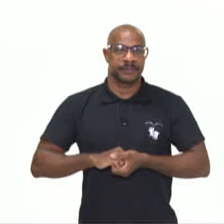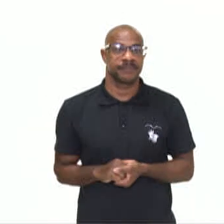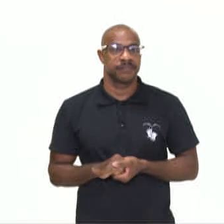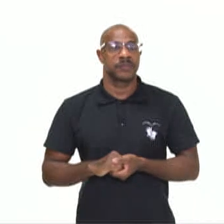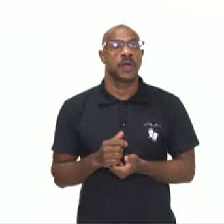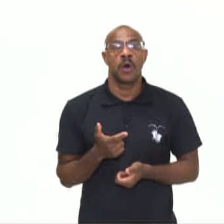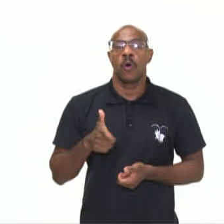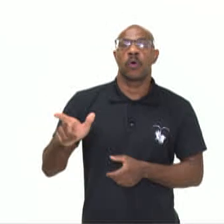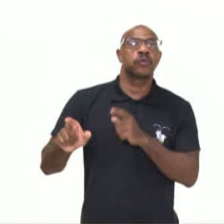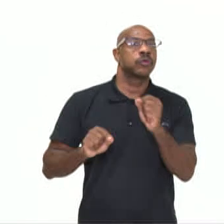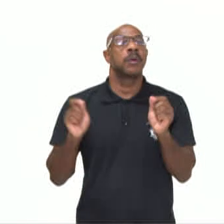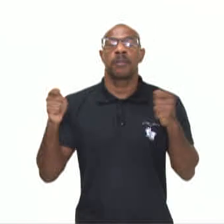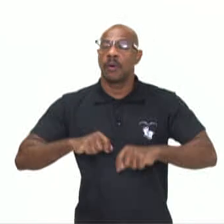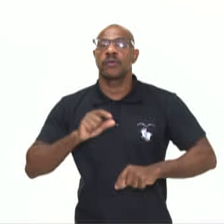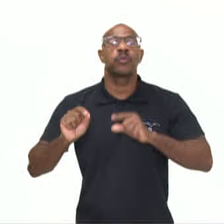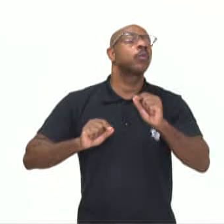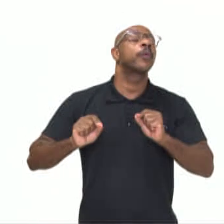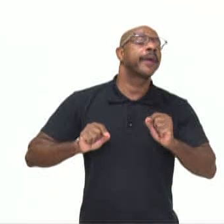Ainda